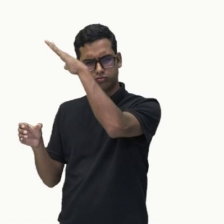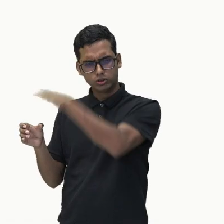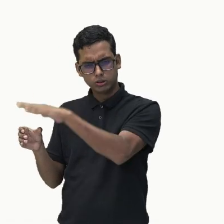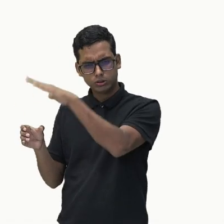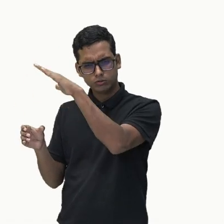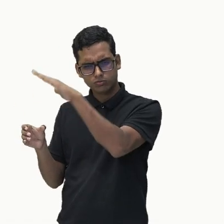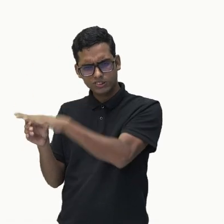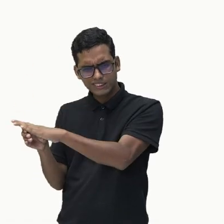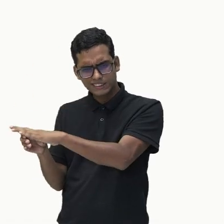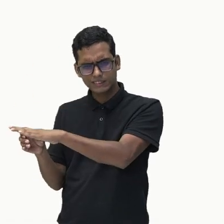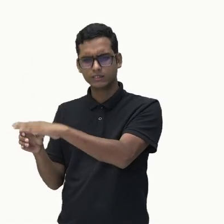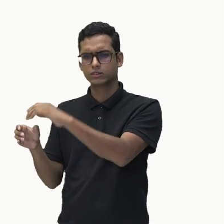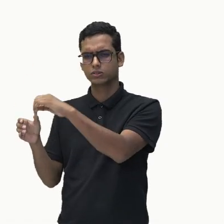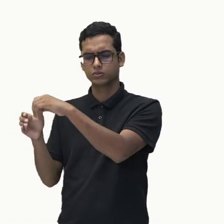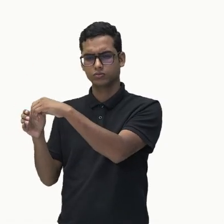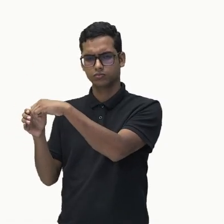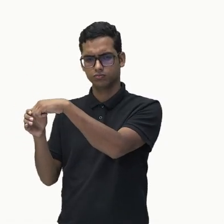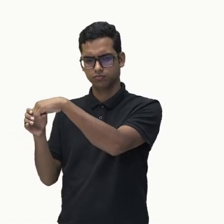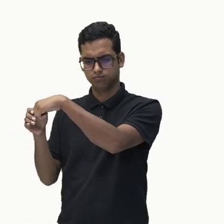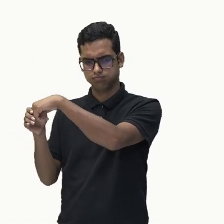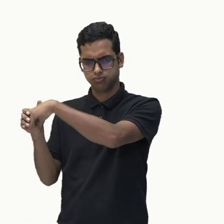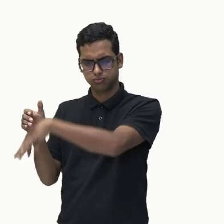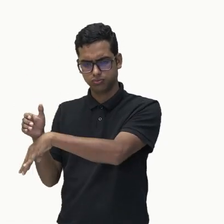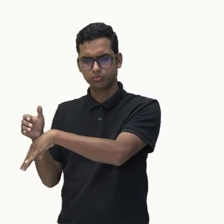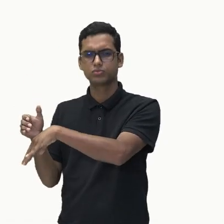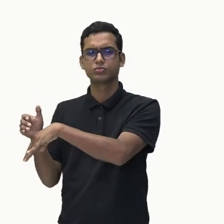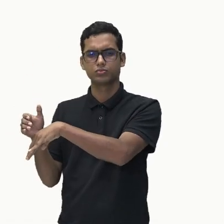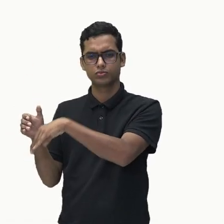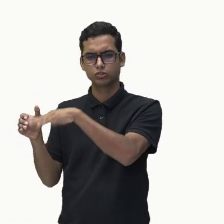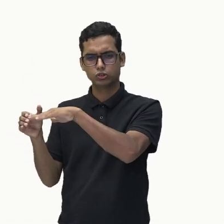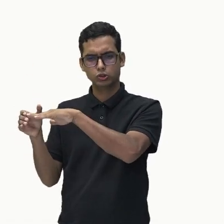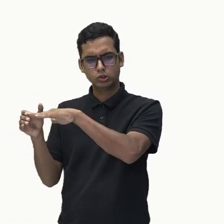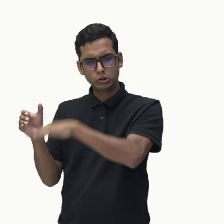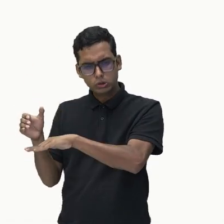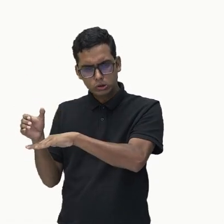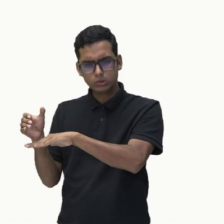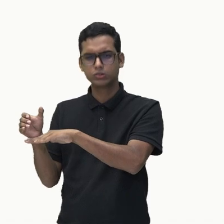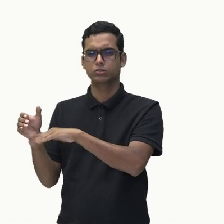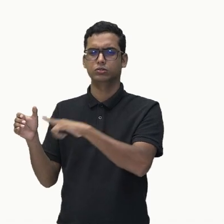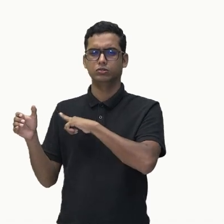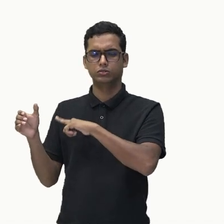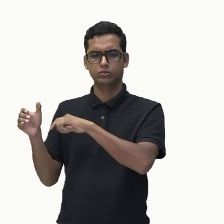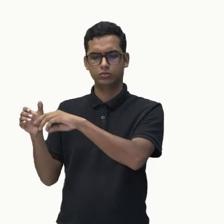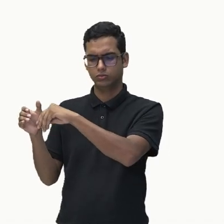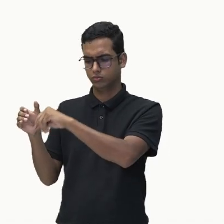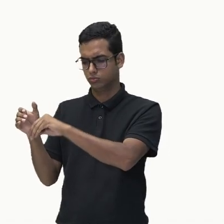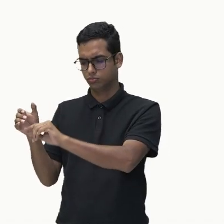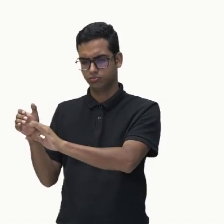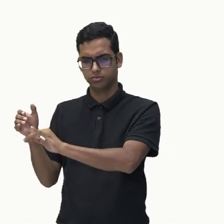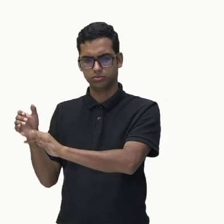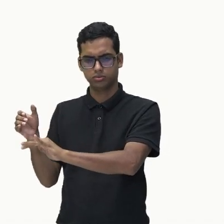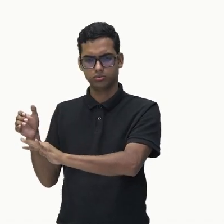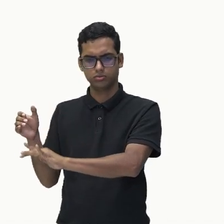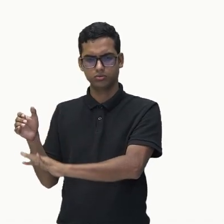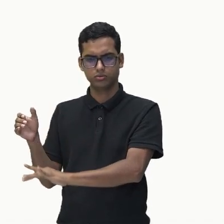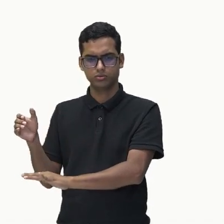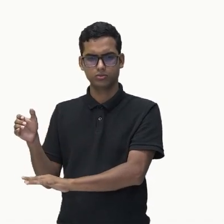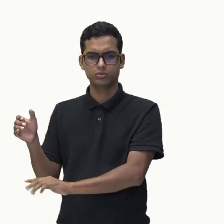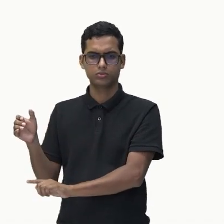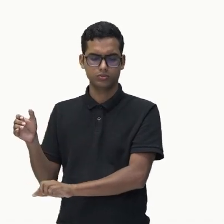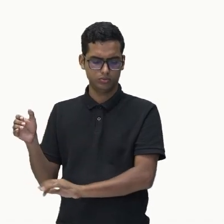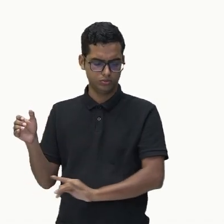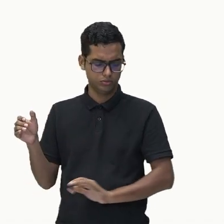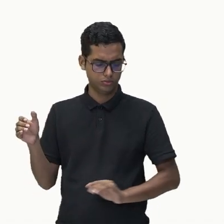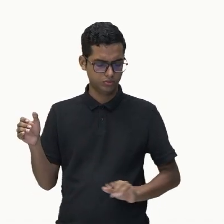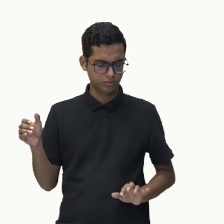transmitida diretamente para cá. Só que tem um porém. A área do lado de lá é